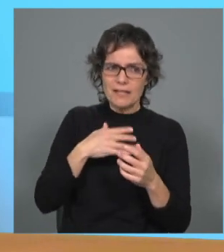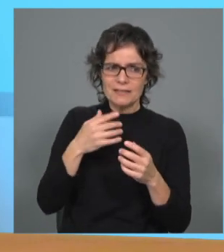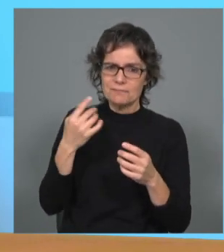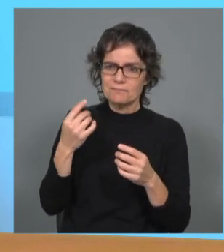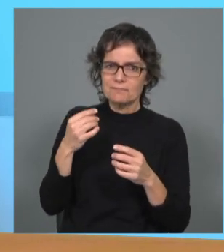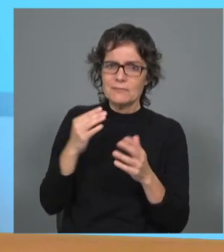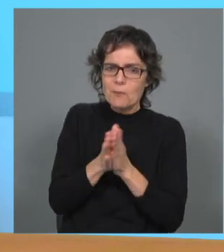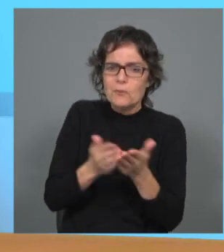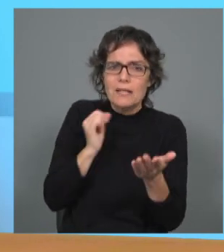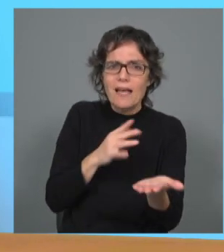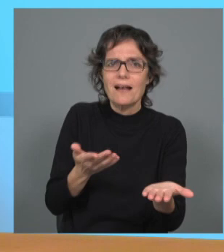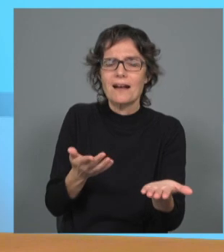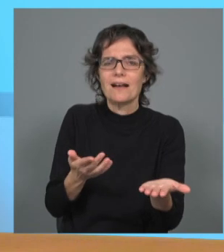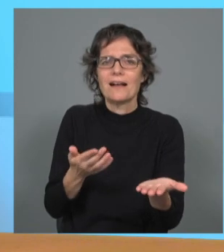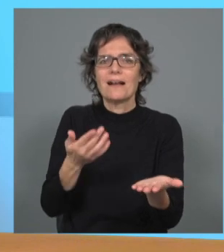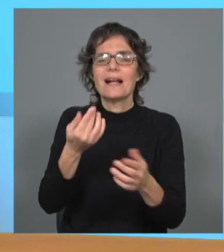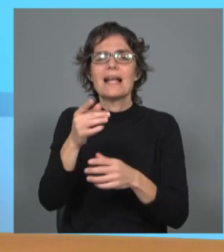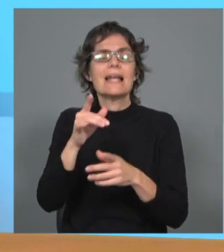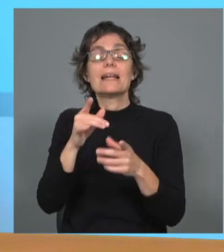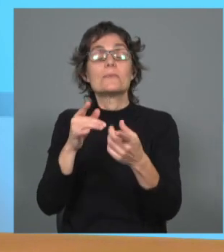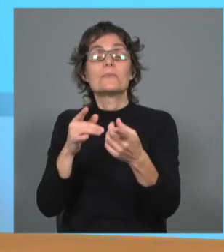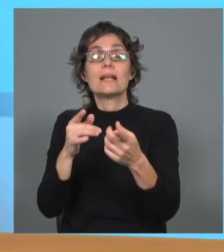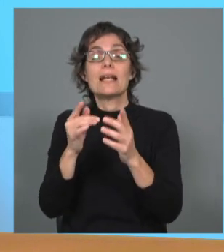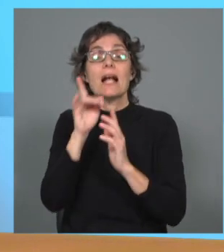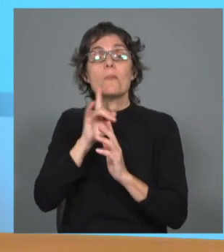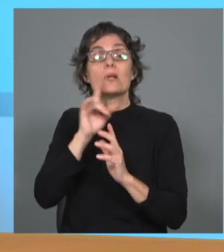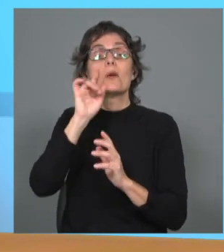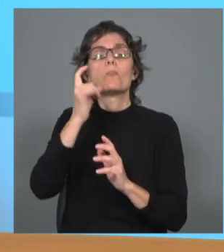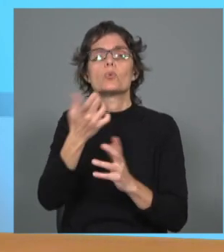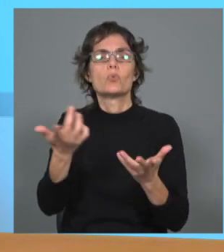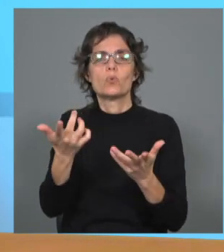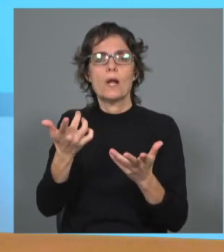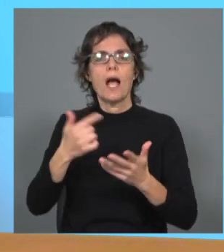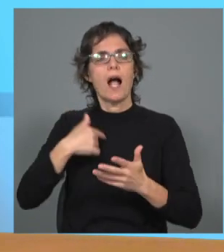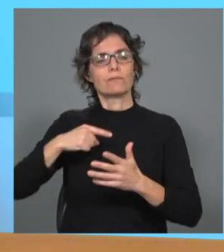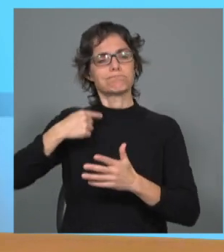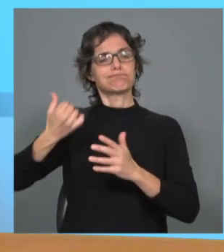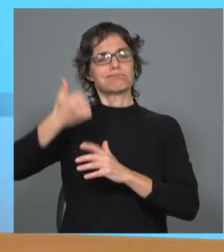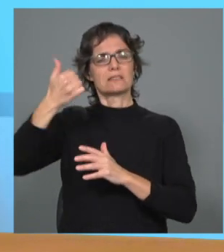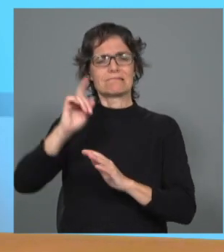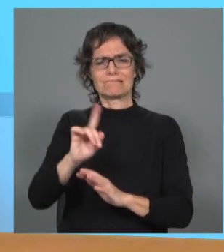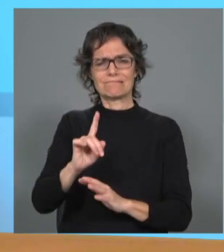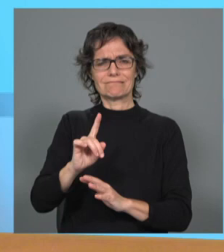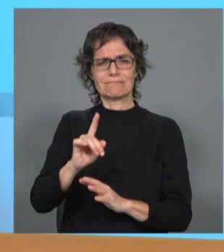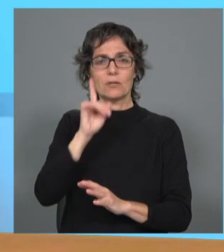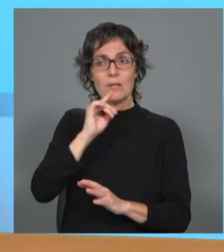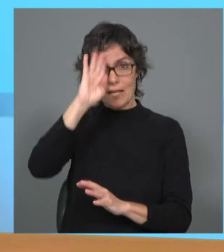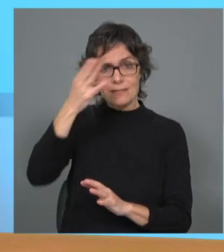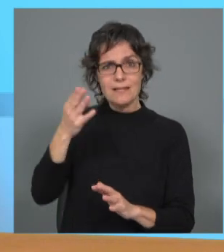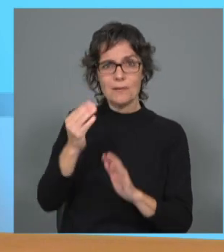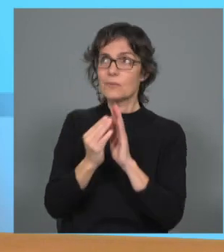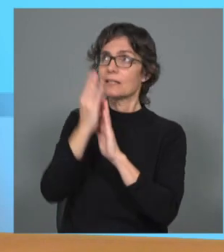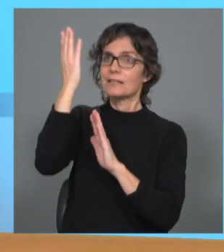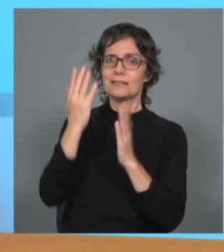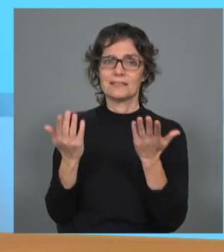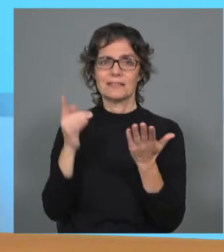único protagonista é Jesus Cristo. O que me parece é que, efetivamente, os dons que nós recebemos